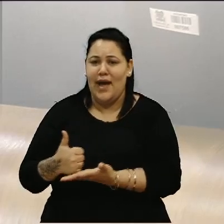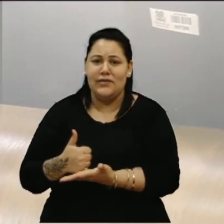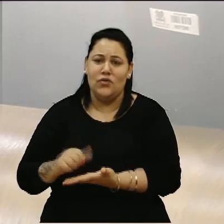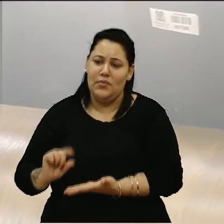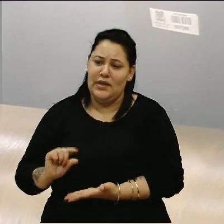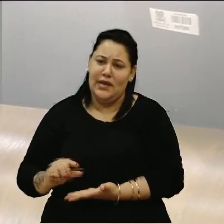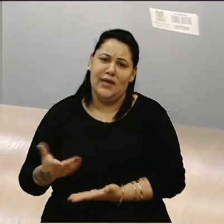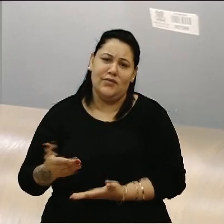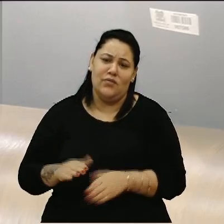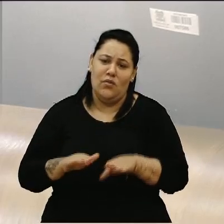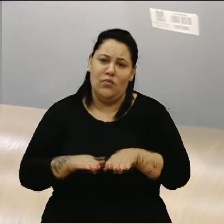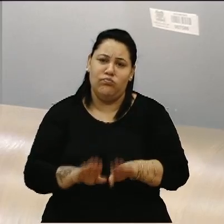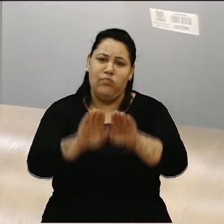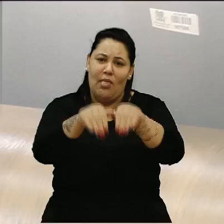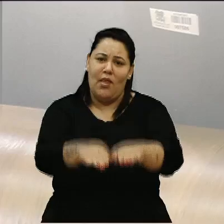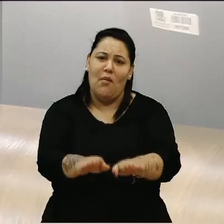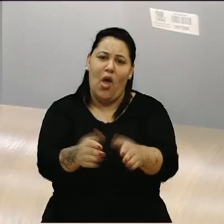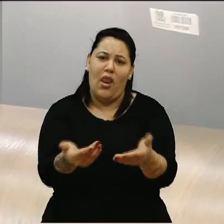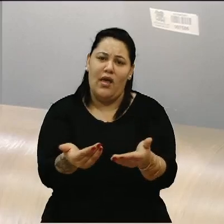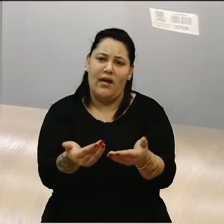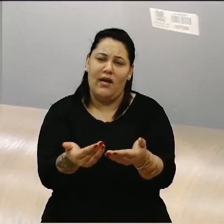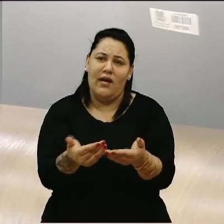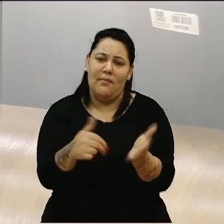os quebra-molas, pinturas,